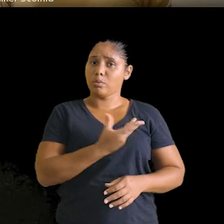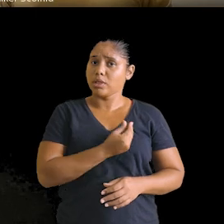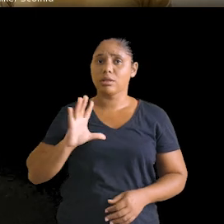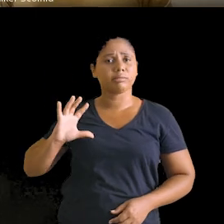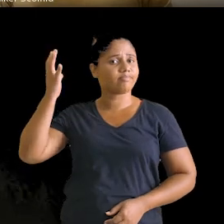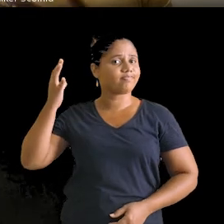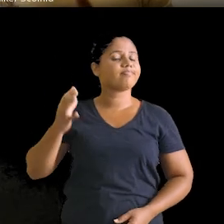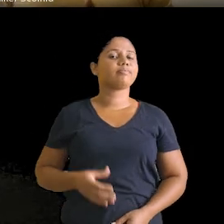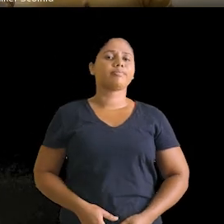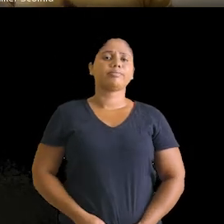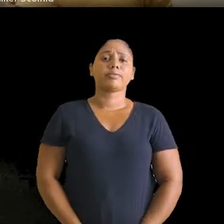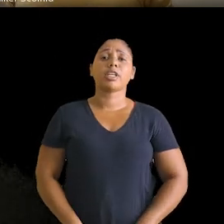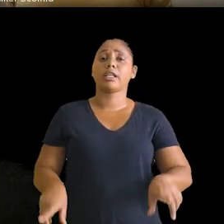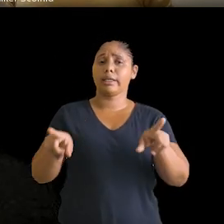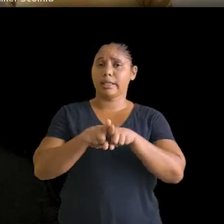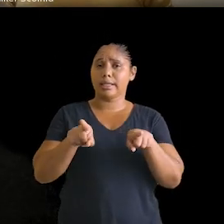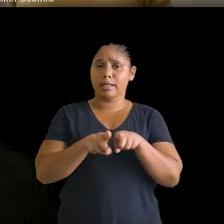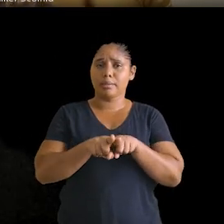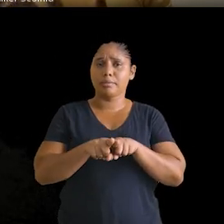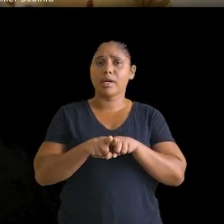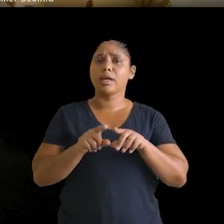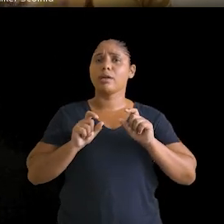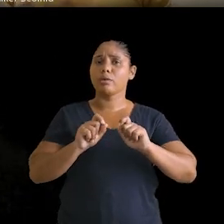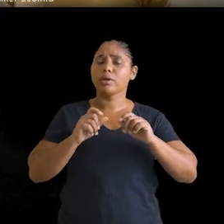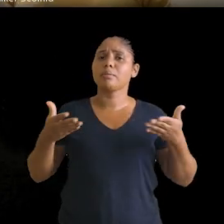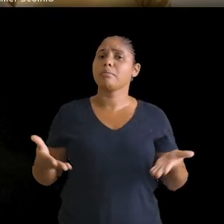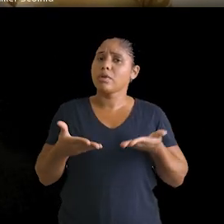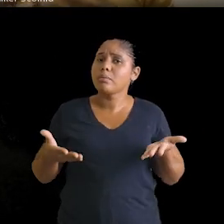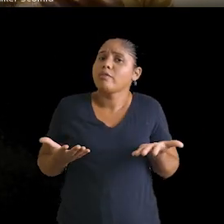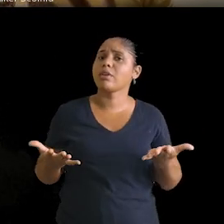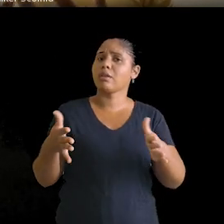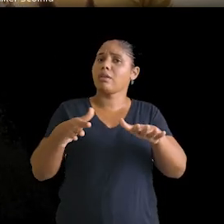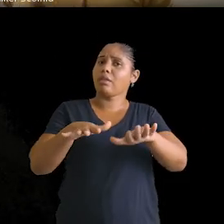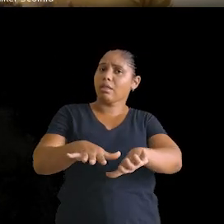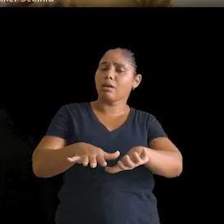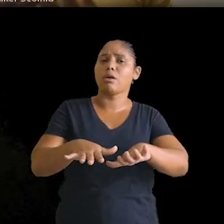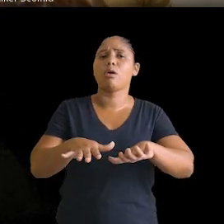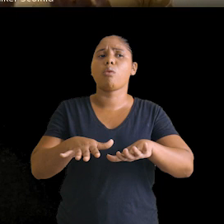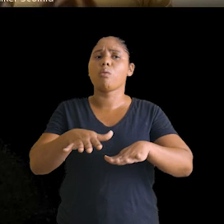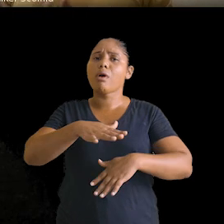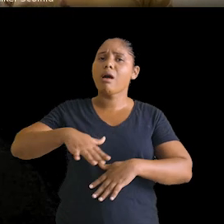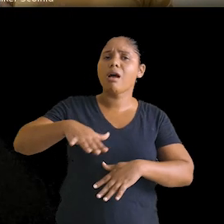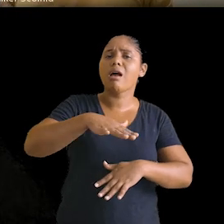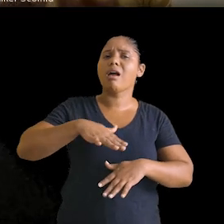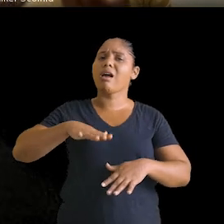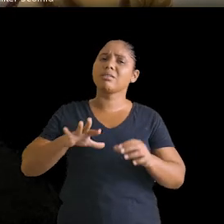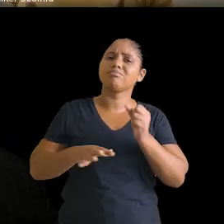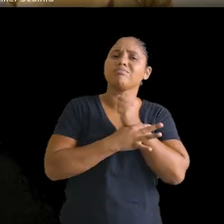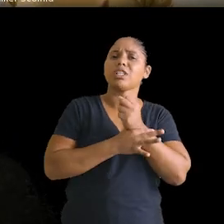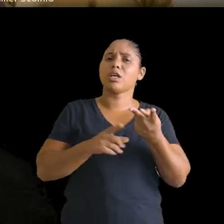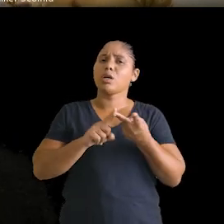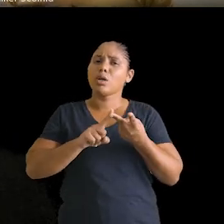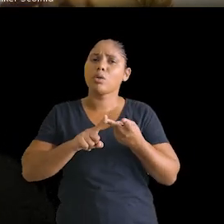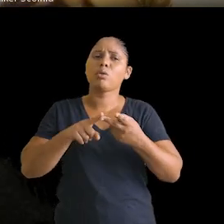tá? E, por fim, também a gente fazer o processo de promover a inclusão, né? Criar um ambiente seguro, sensível às